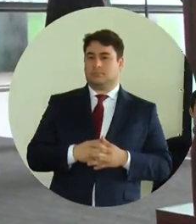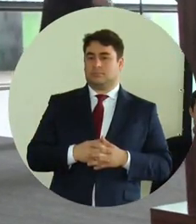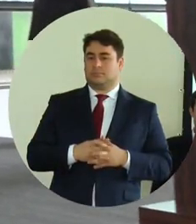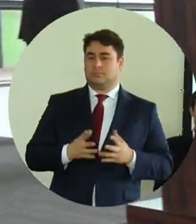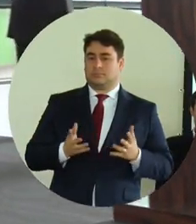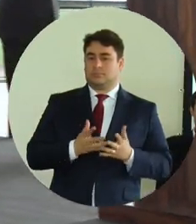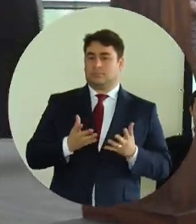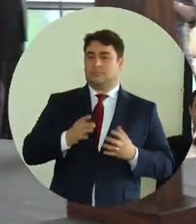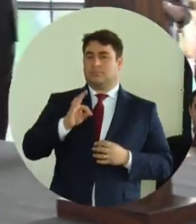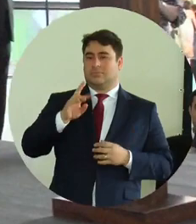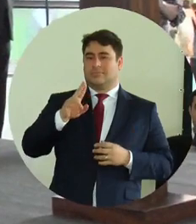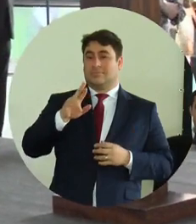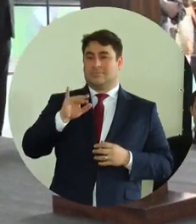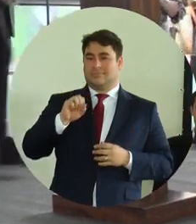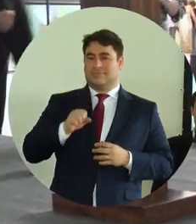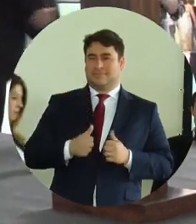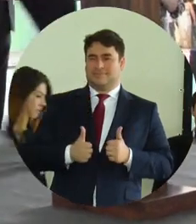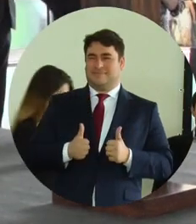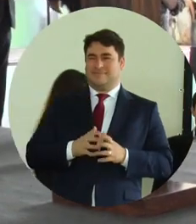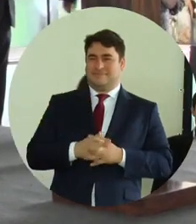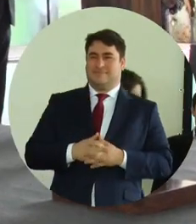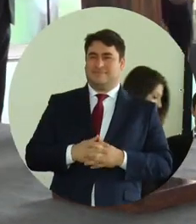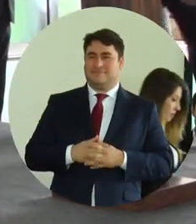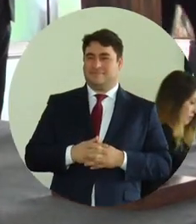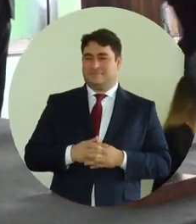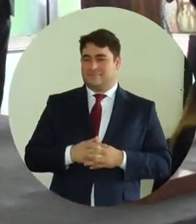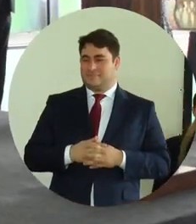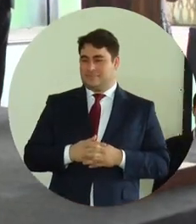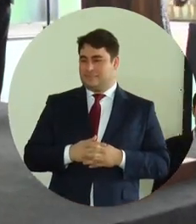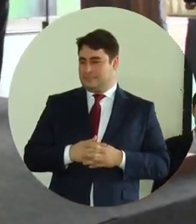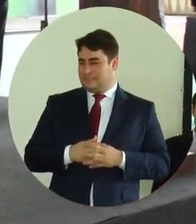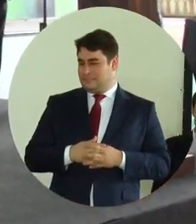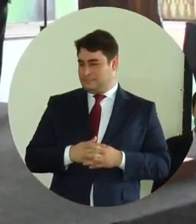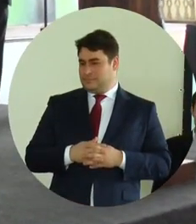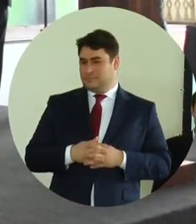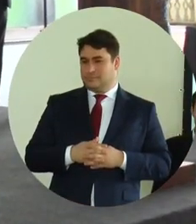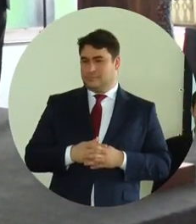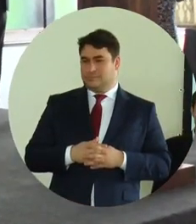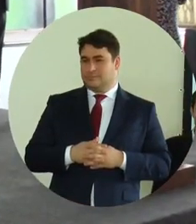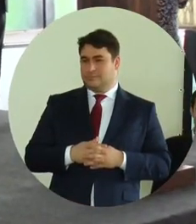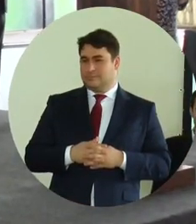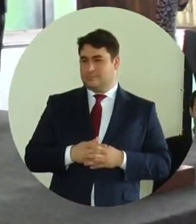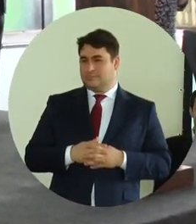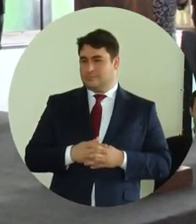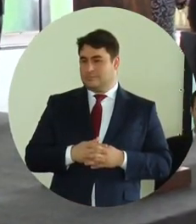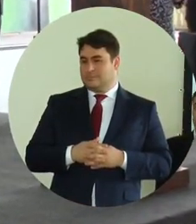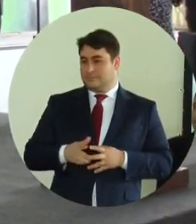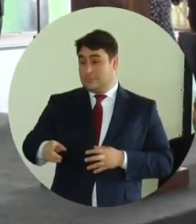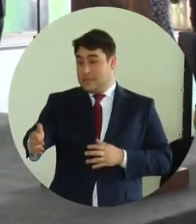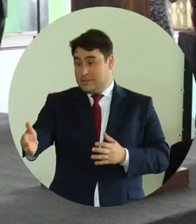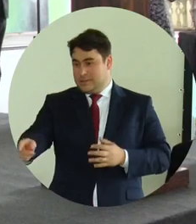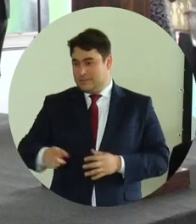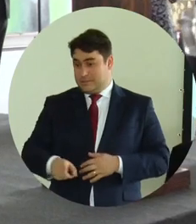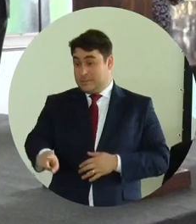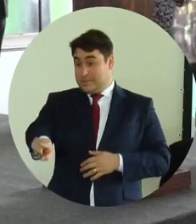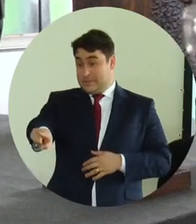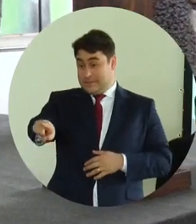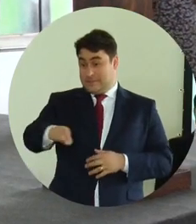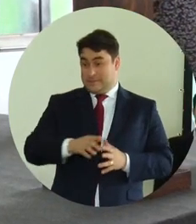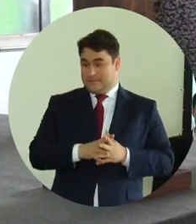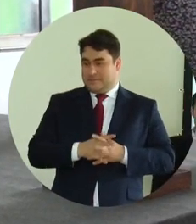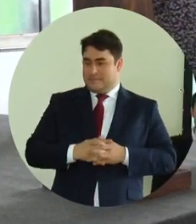Então a empresa Turismo Adaptado, o senhor Ricardo Shimosakai, por gentileza.